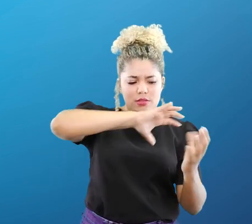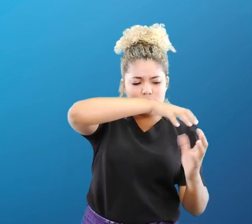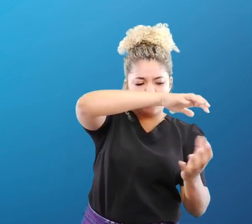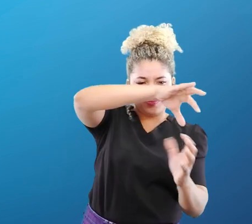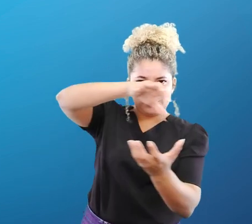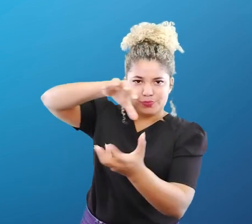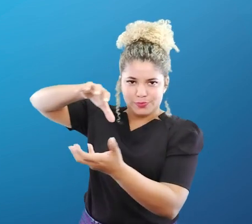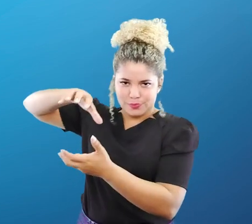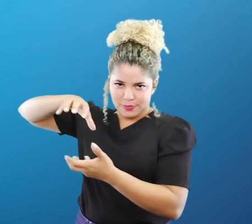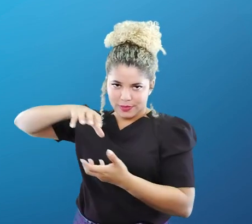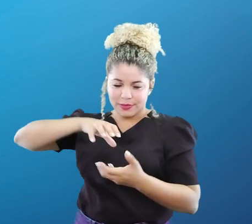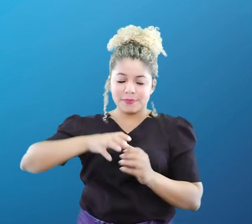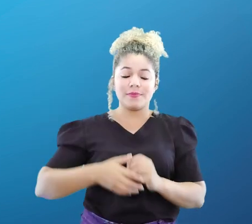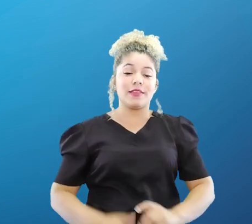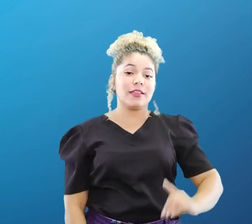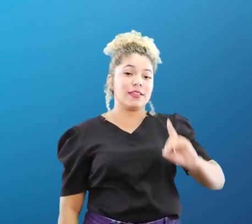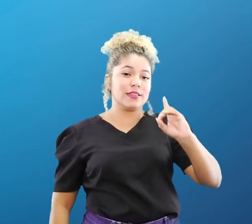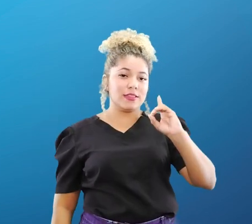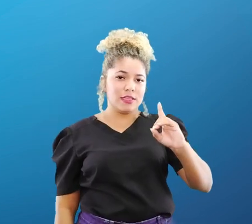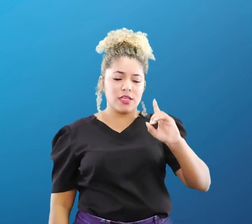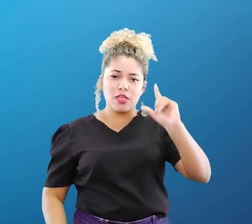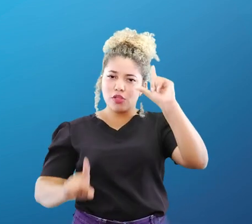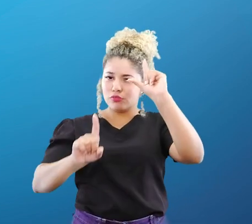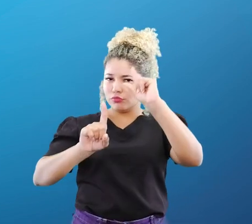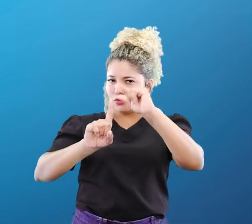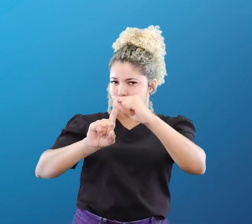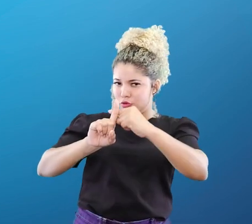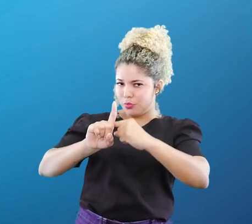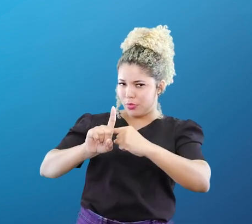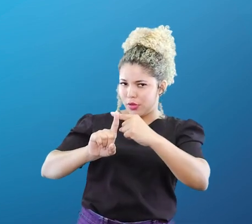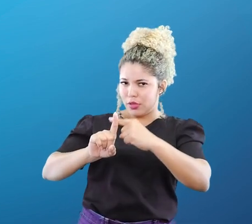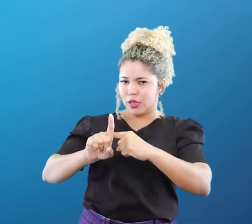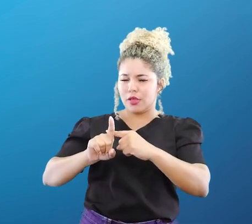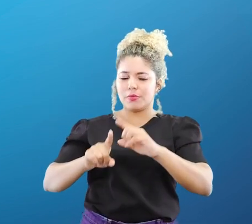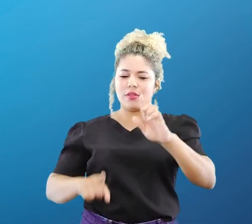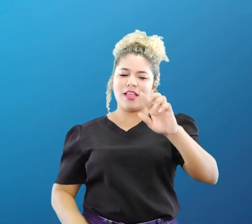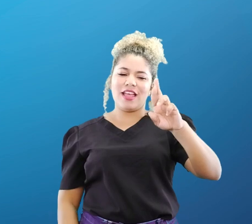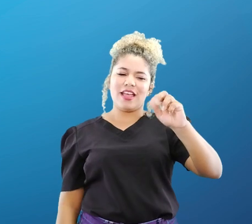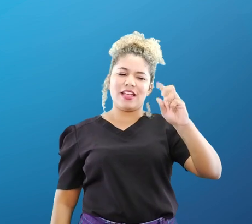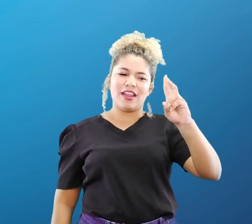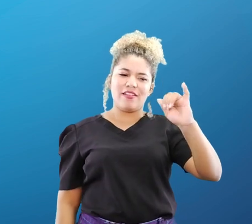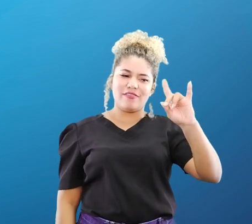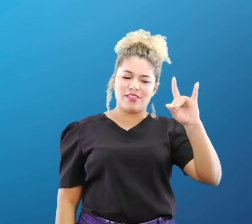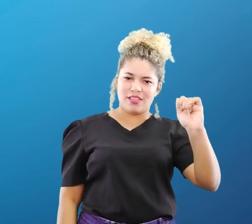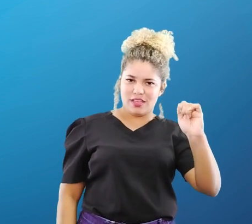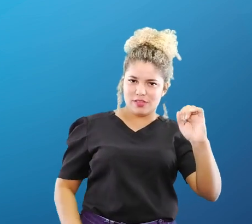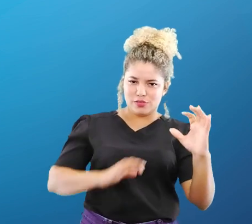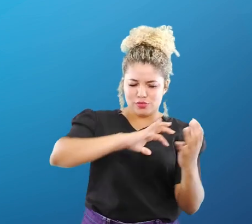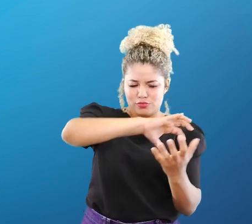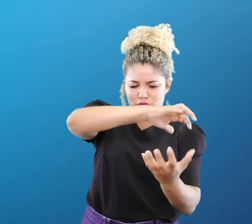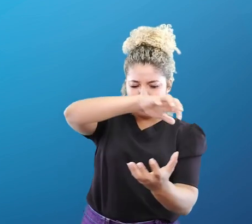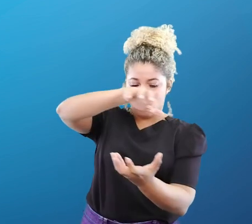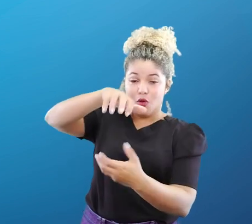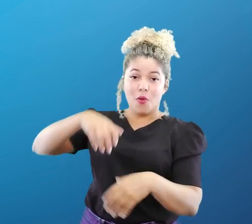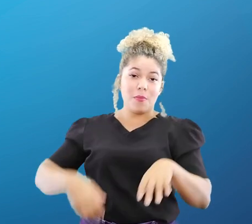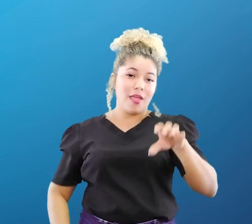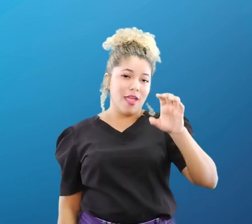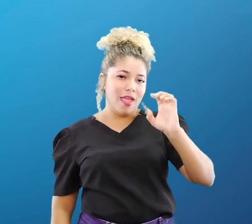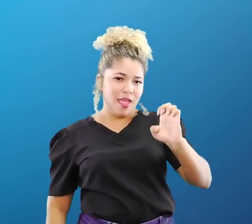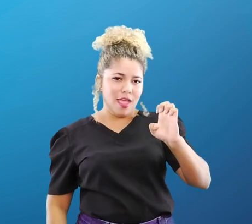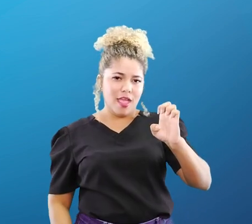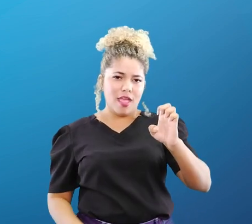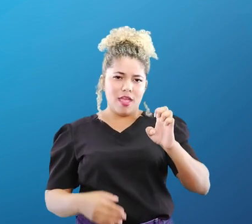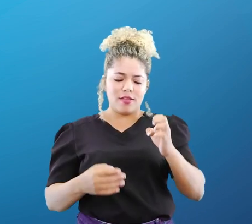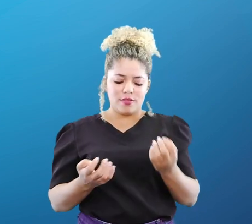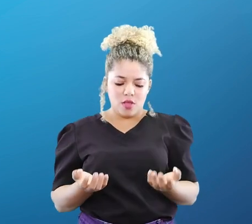eixo. D, diminuição dos níveis de gravidade ao redor do globo. Ou letra E, camada de